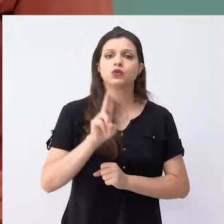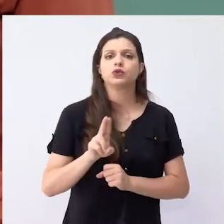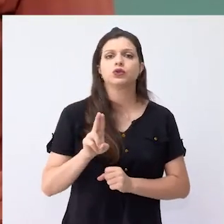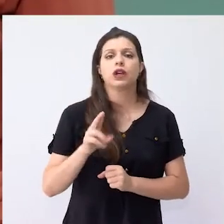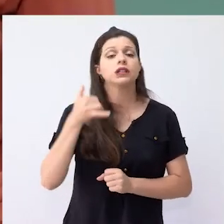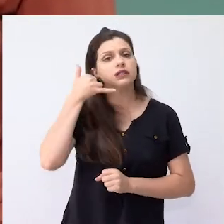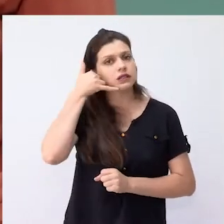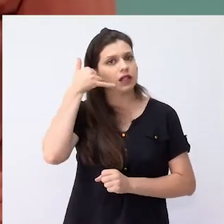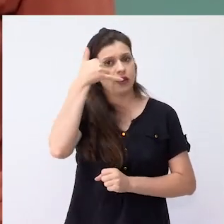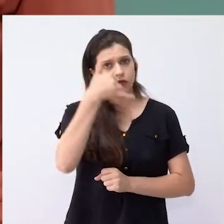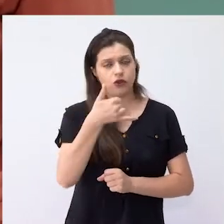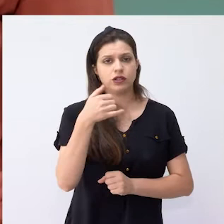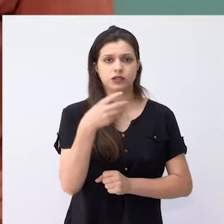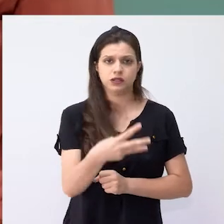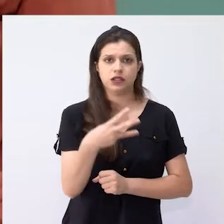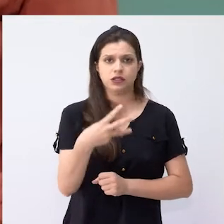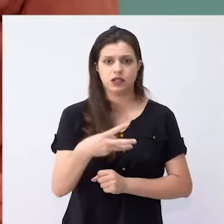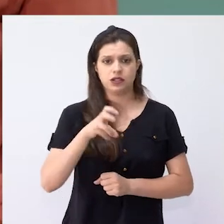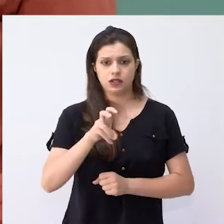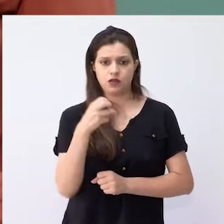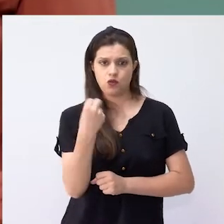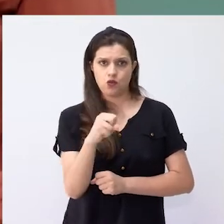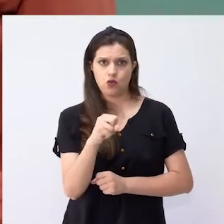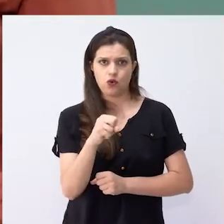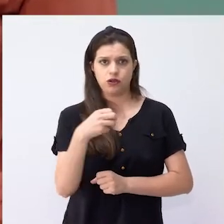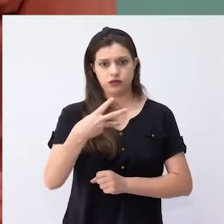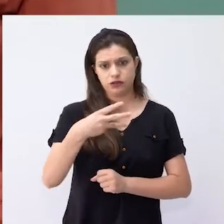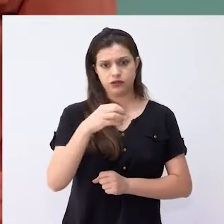pode se utilizar, o que for mais fácil. O telefone